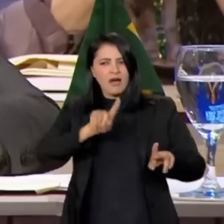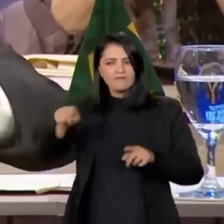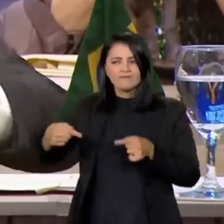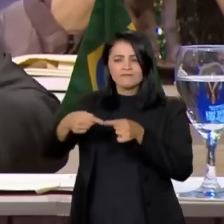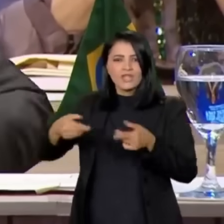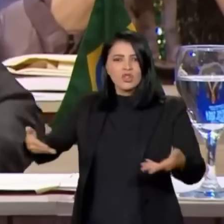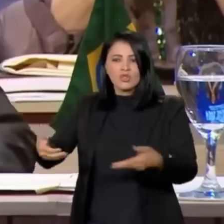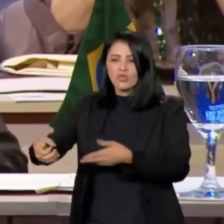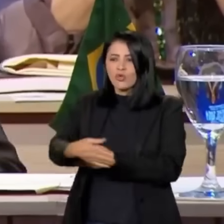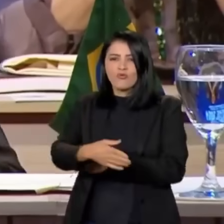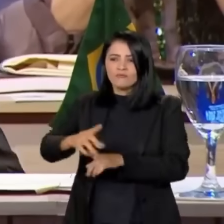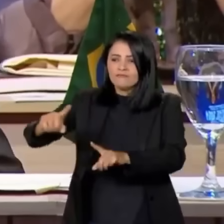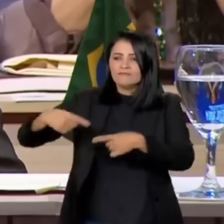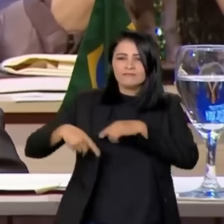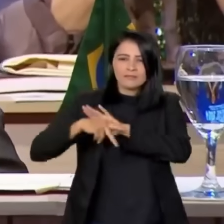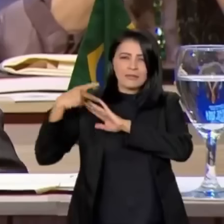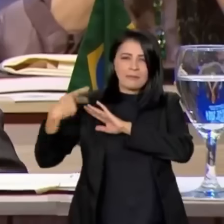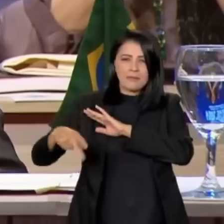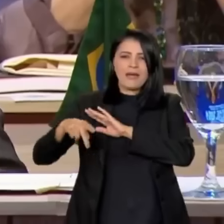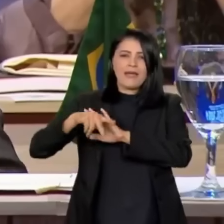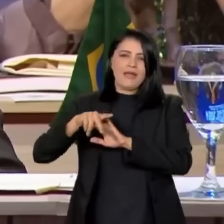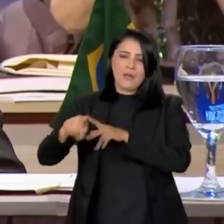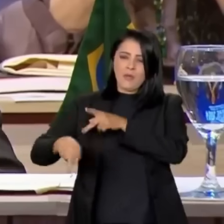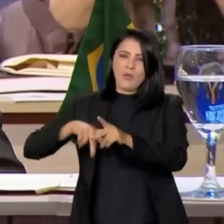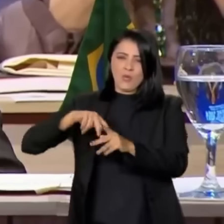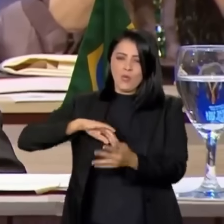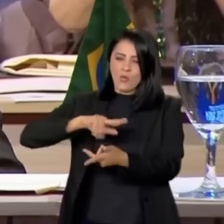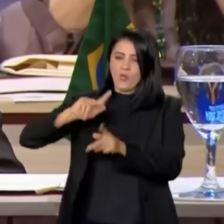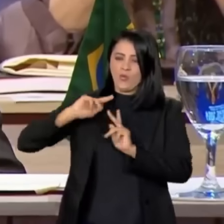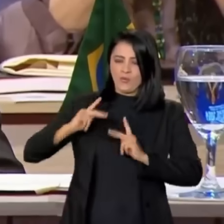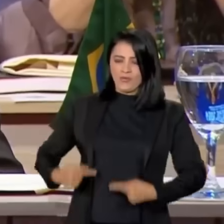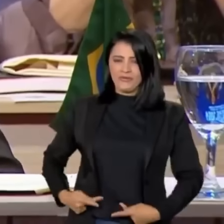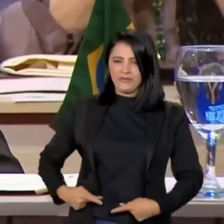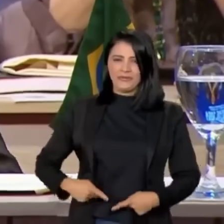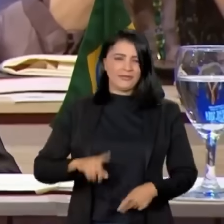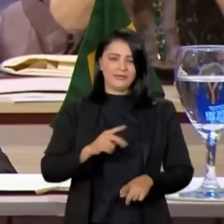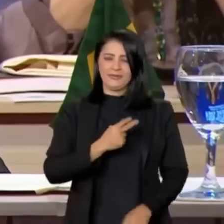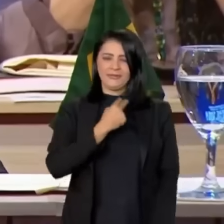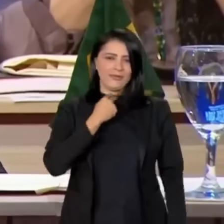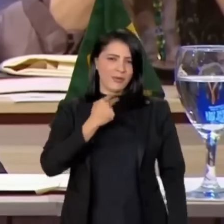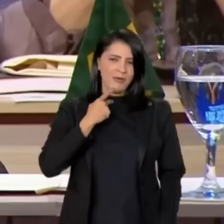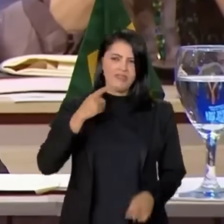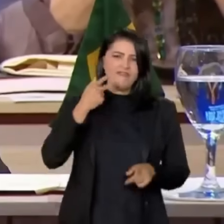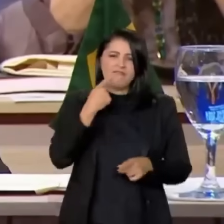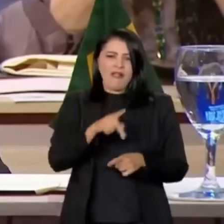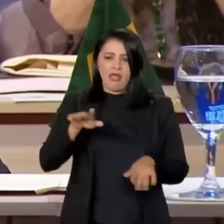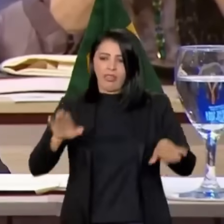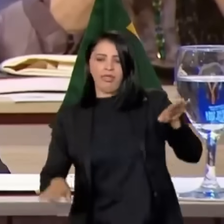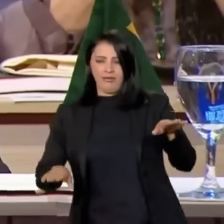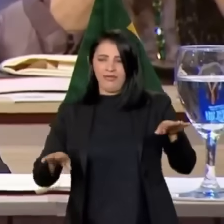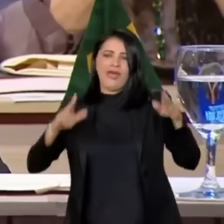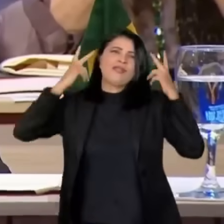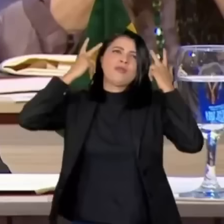mais desafiador para a humanidade. Não podemos naturalizar tais disparidades.